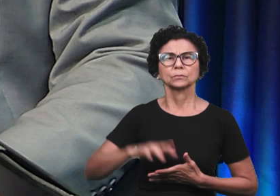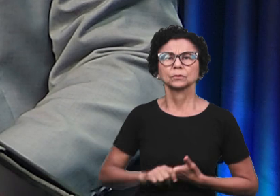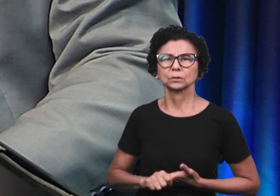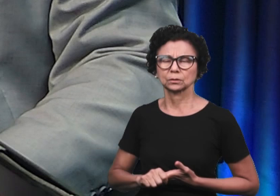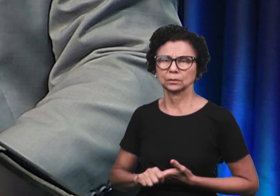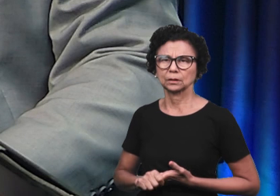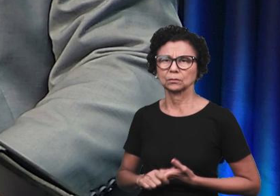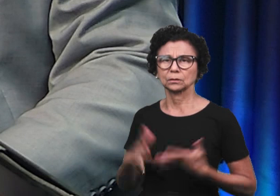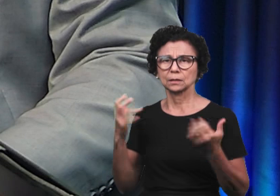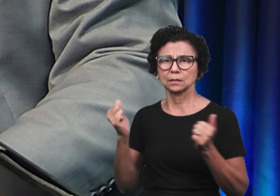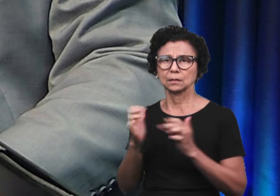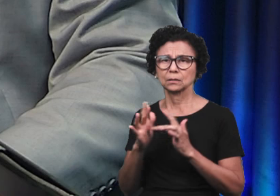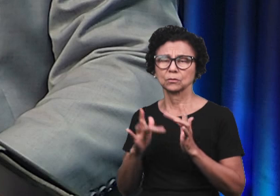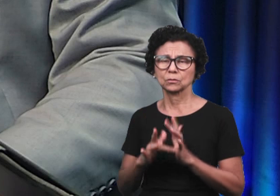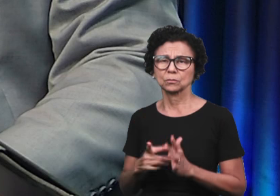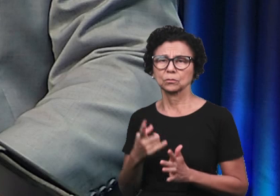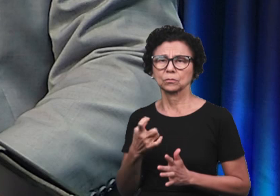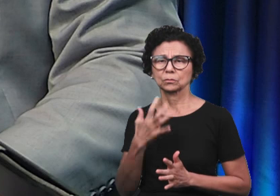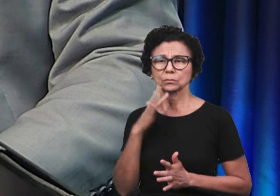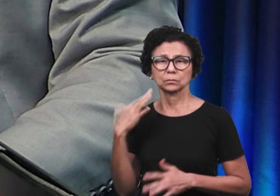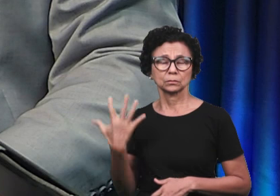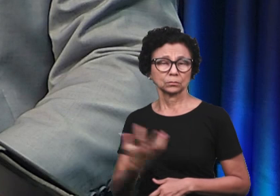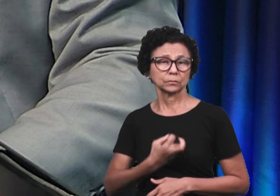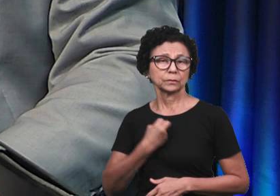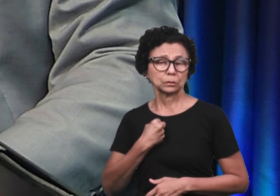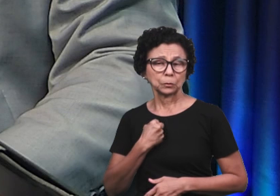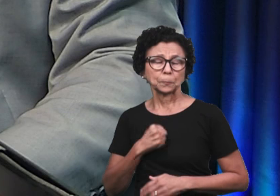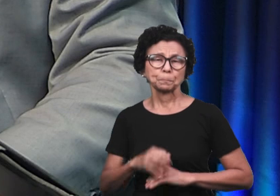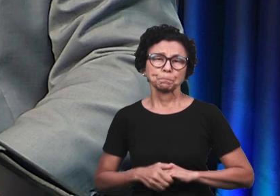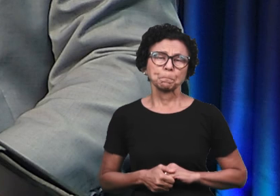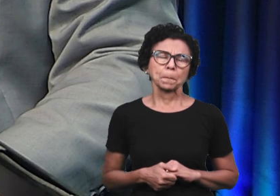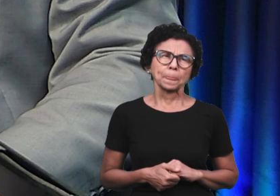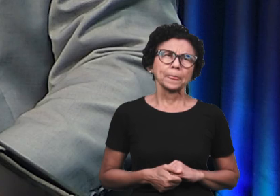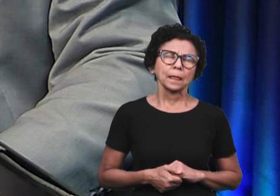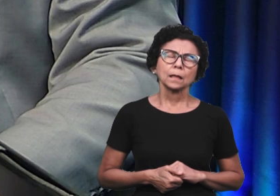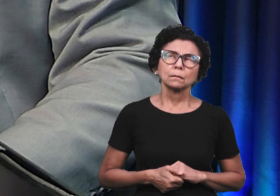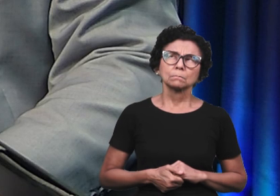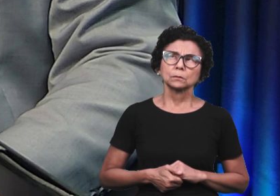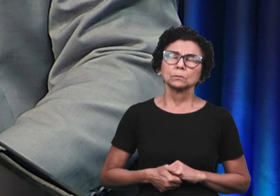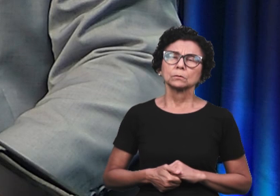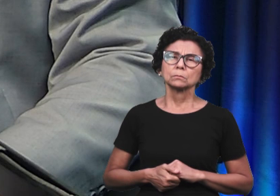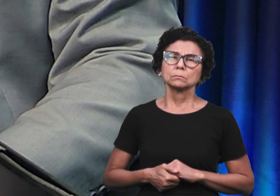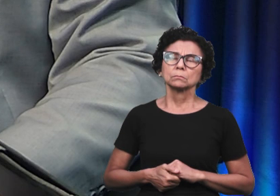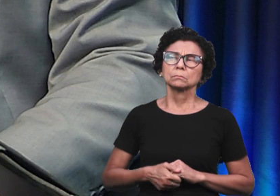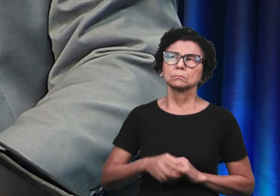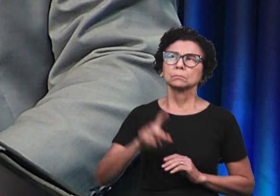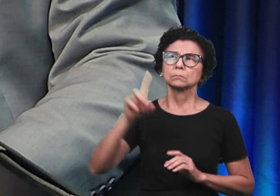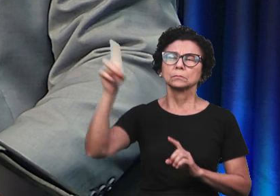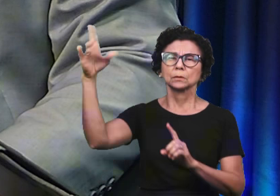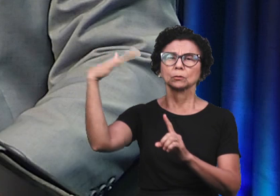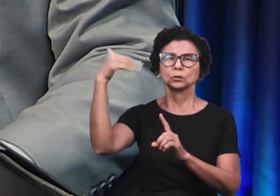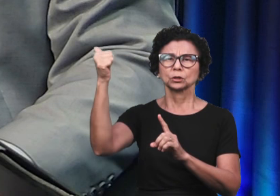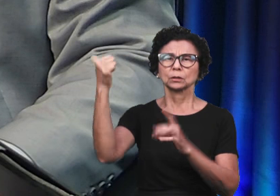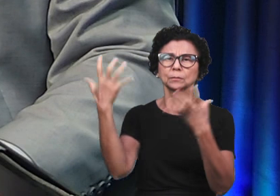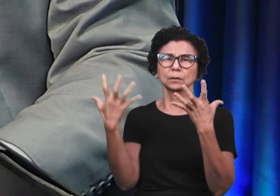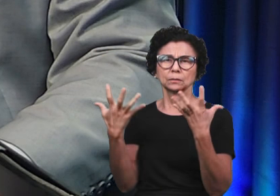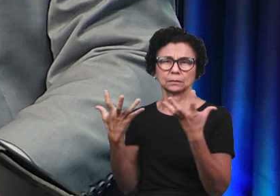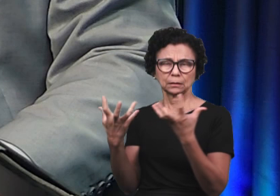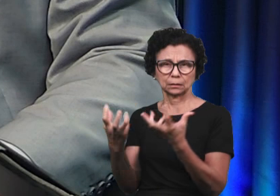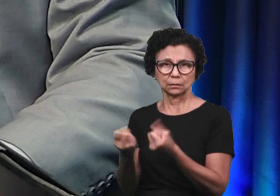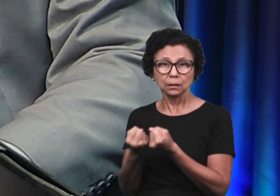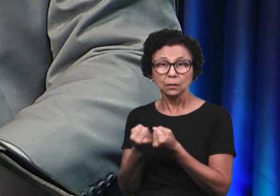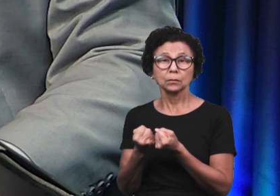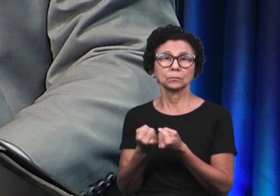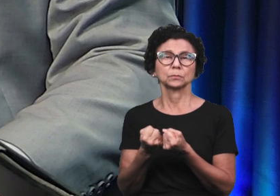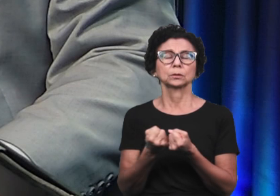Salvador. E quando nós tomamos conhecimento do chamado, então se cumpre a promessa